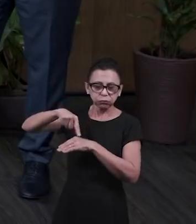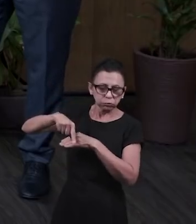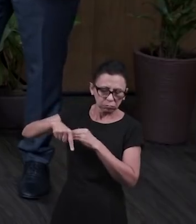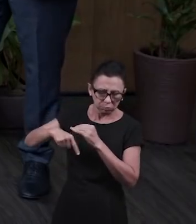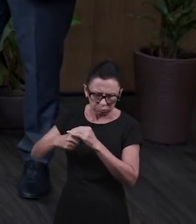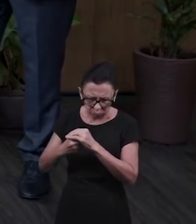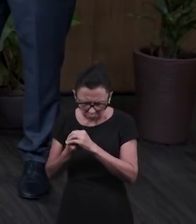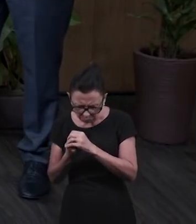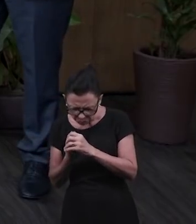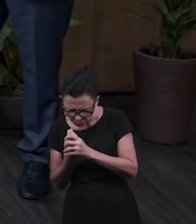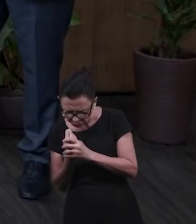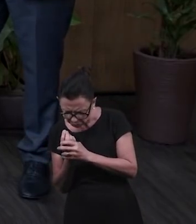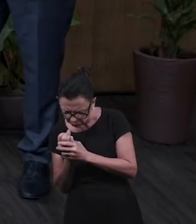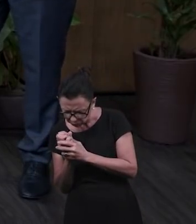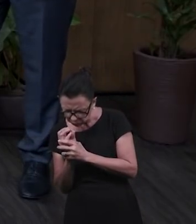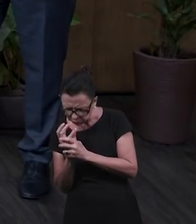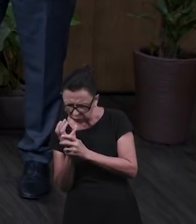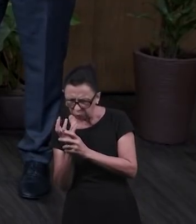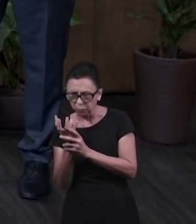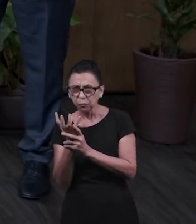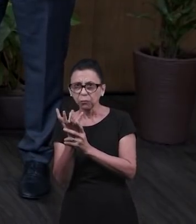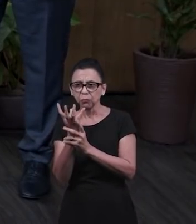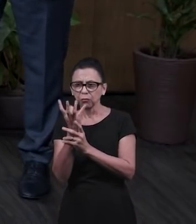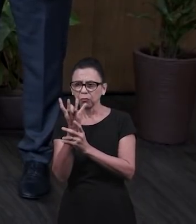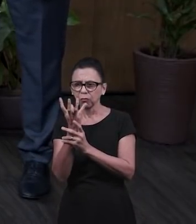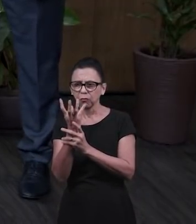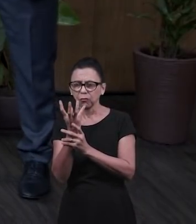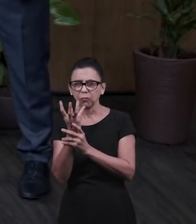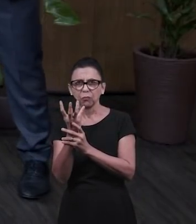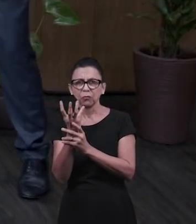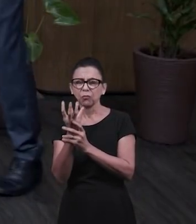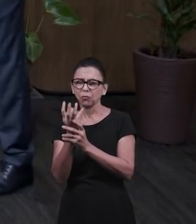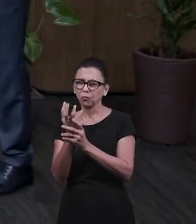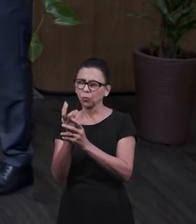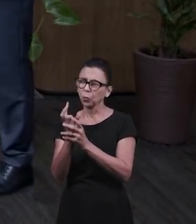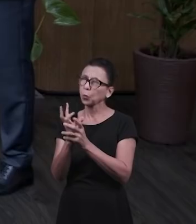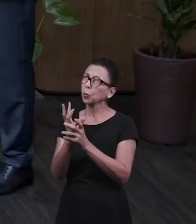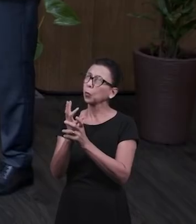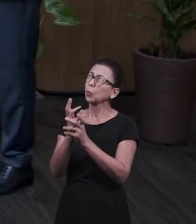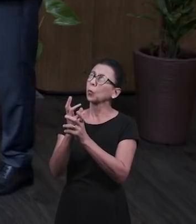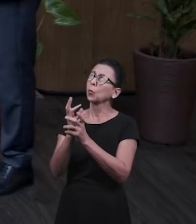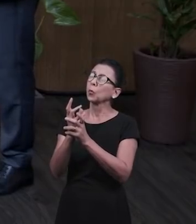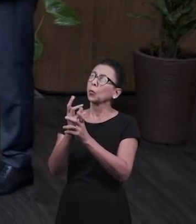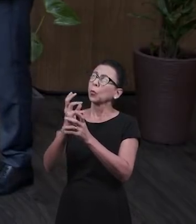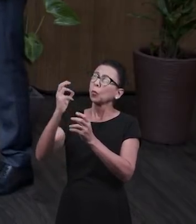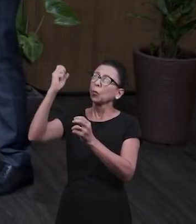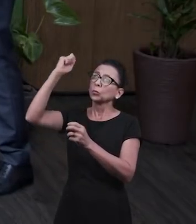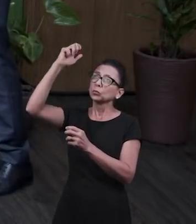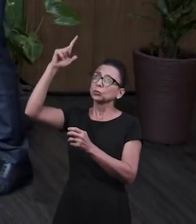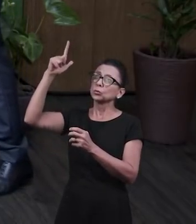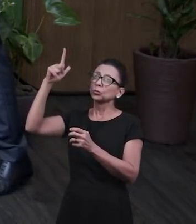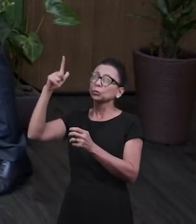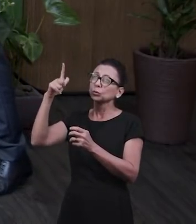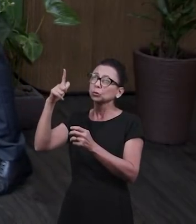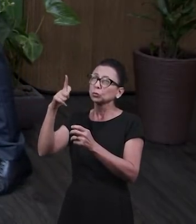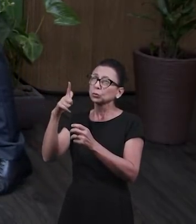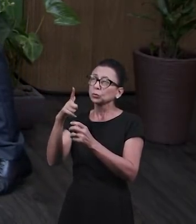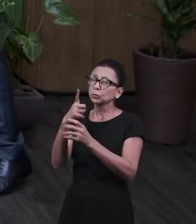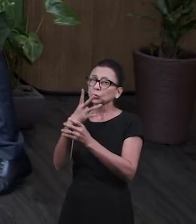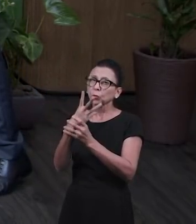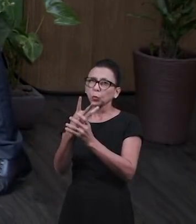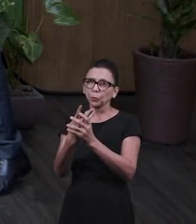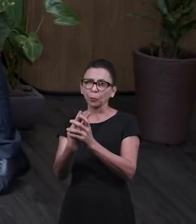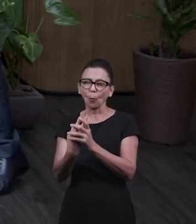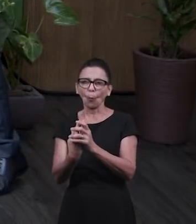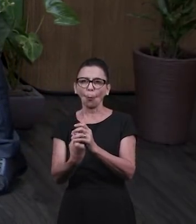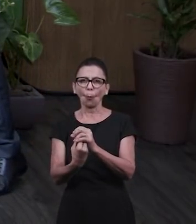ela morreu rapidamente quando veio o sol, a queimou, fazendo com que